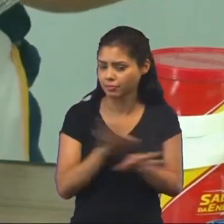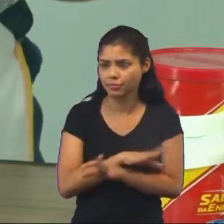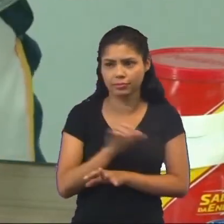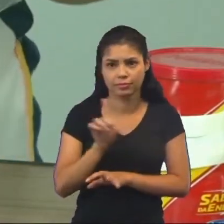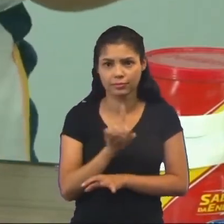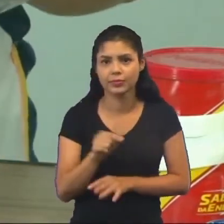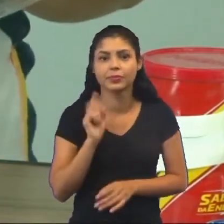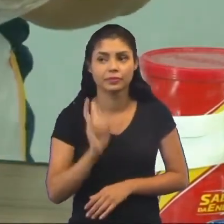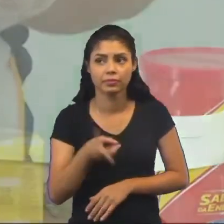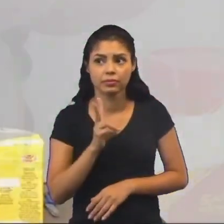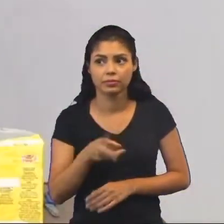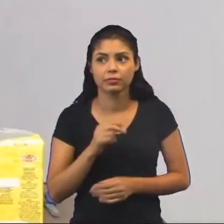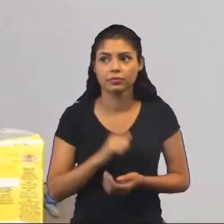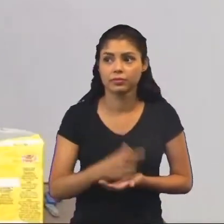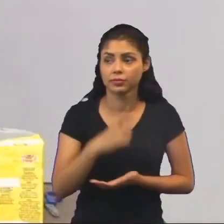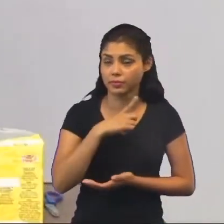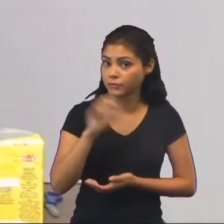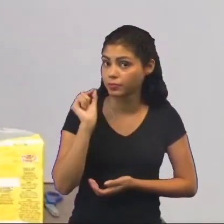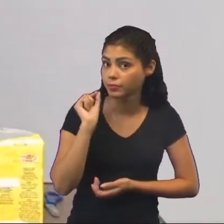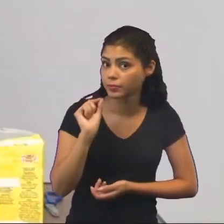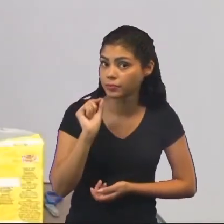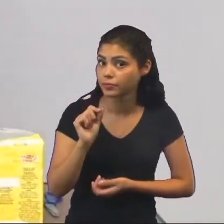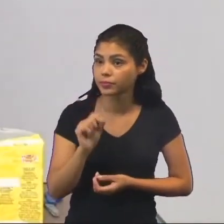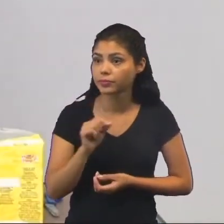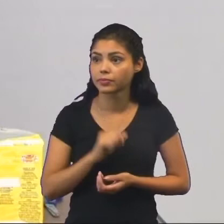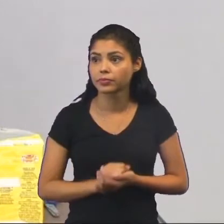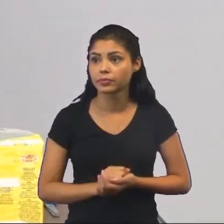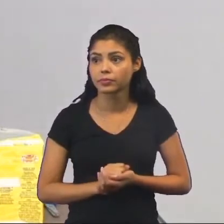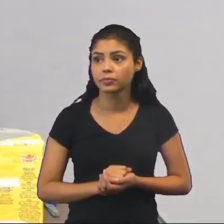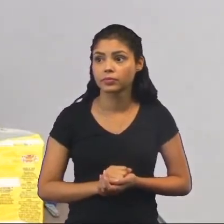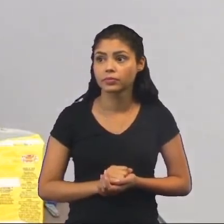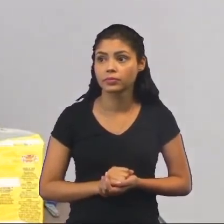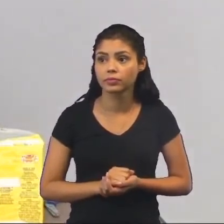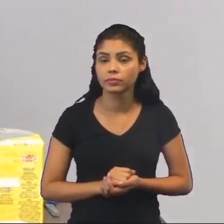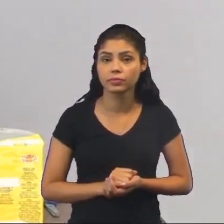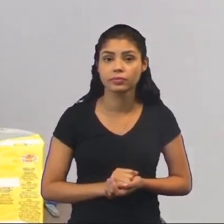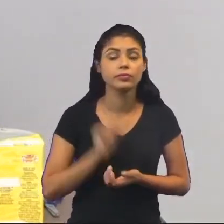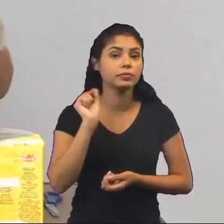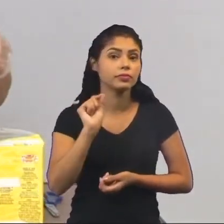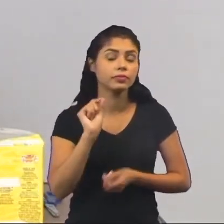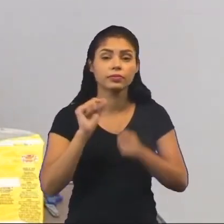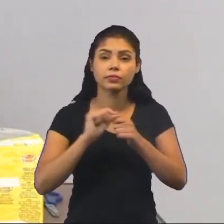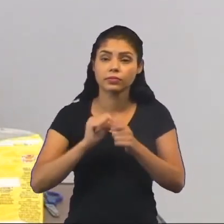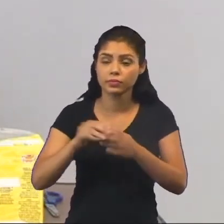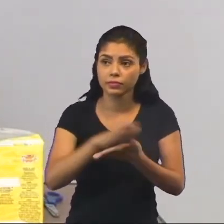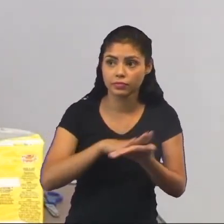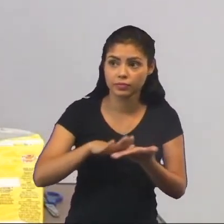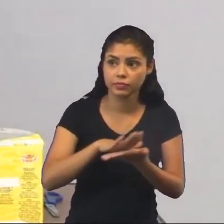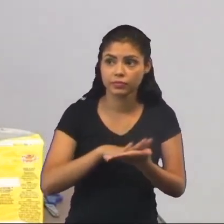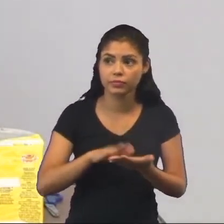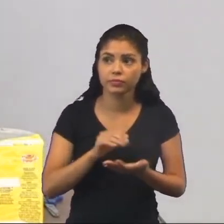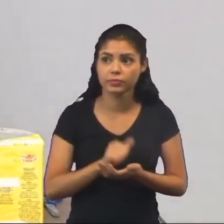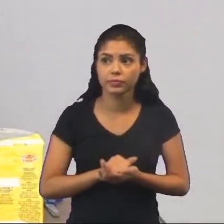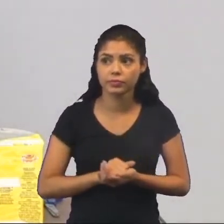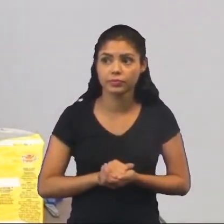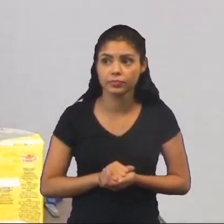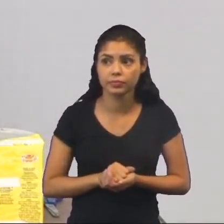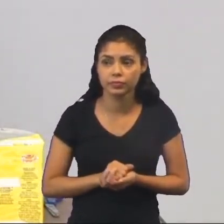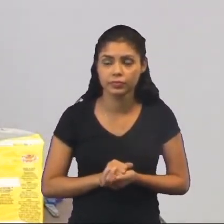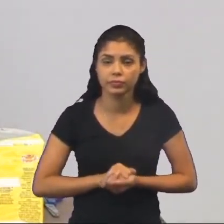acabou, não é mesmo? Porque nós temos que enrolar o brigadeiro e passar no granulado, tá?